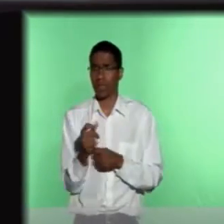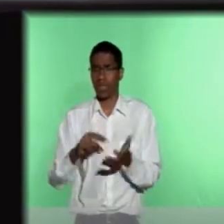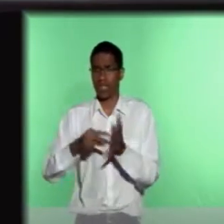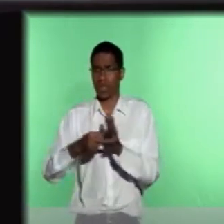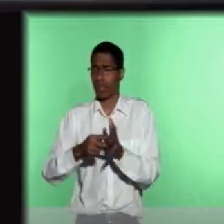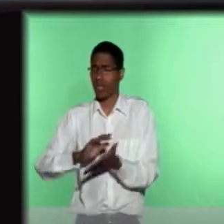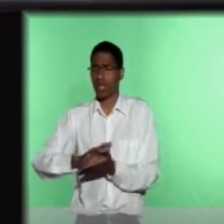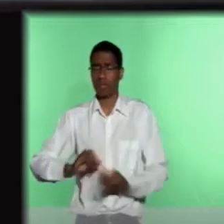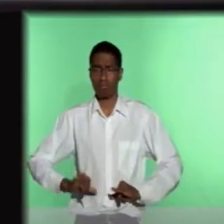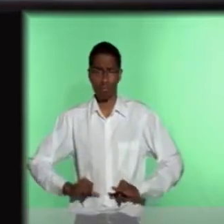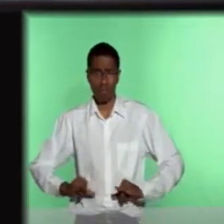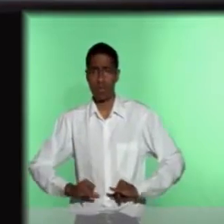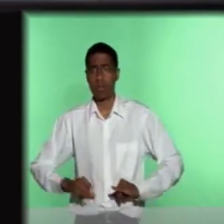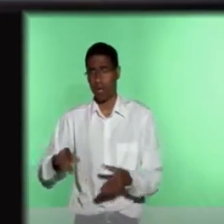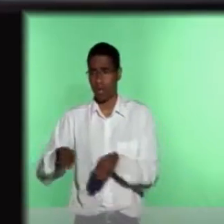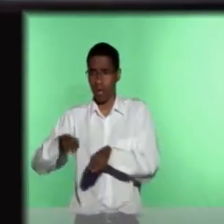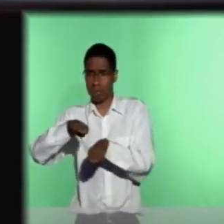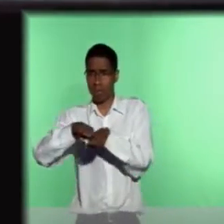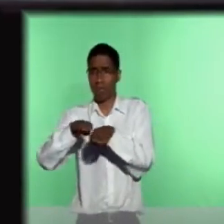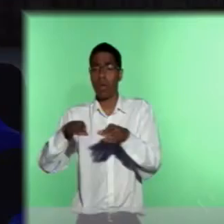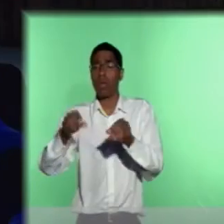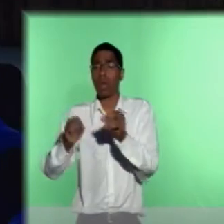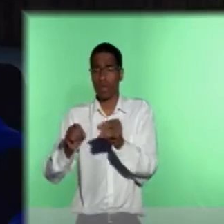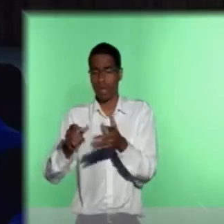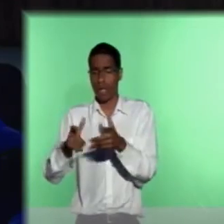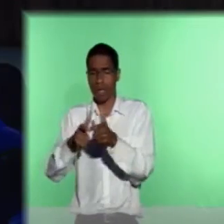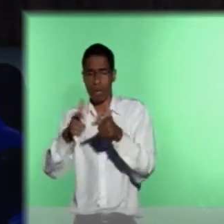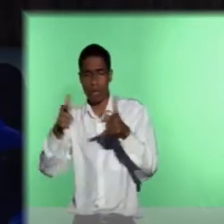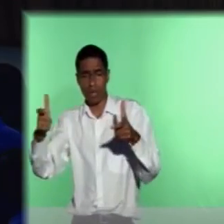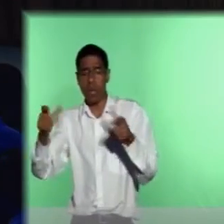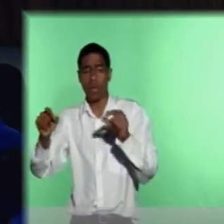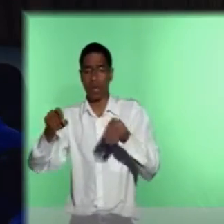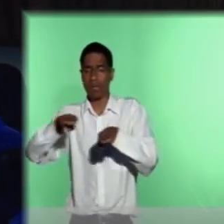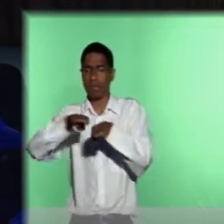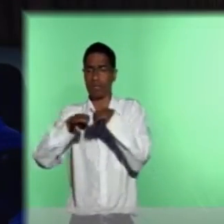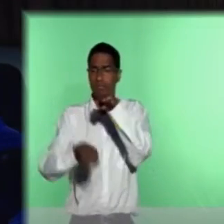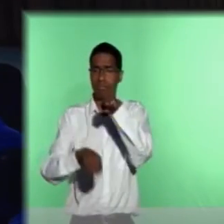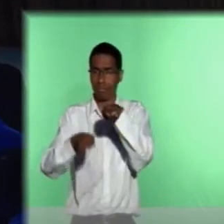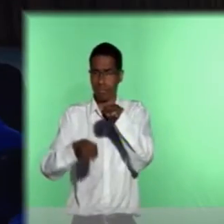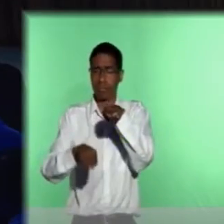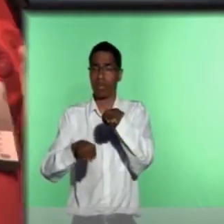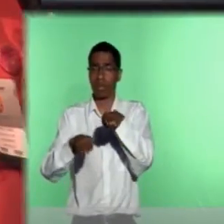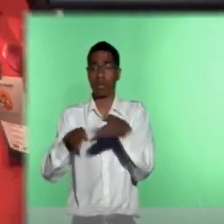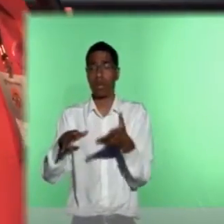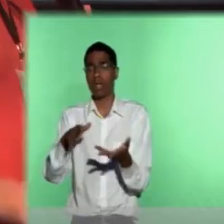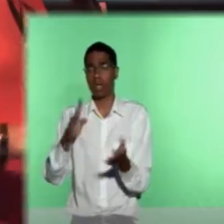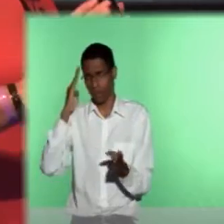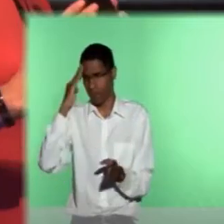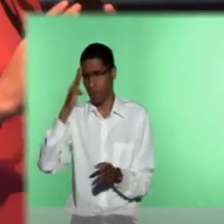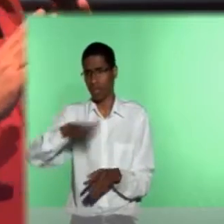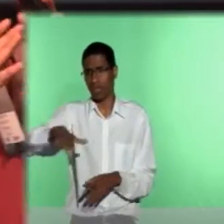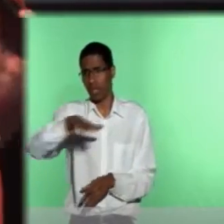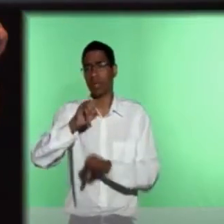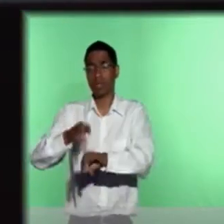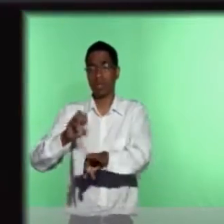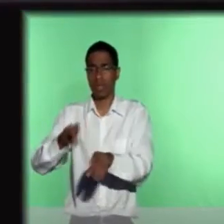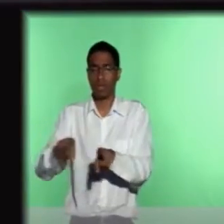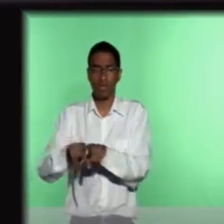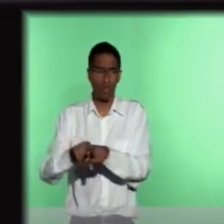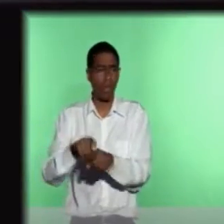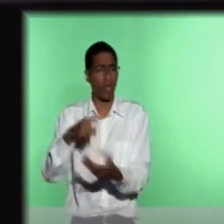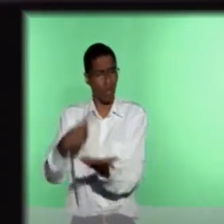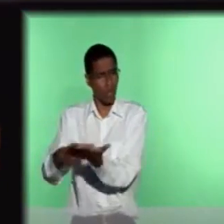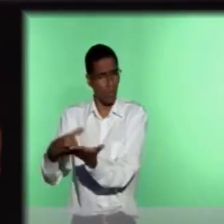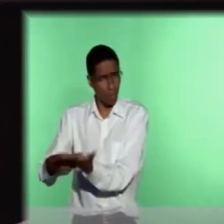muito a desigualdade na educação. Então a gente tratou isso como sendo inaceitável, acabou que Angola, pelo menos no compromisso que